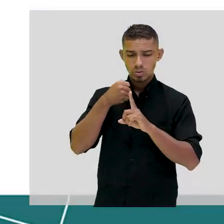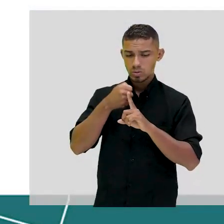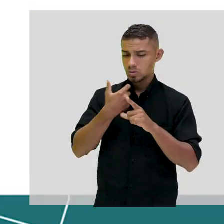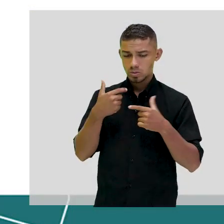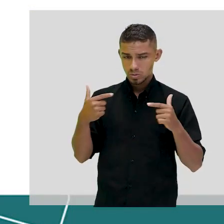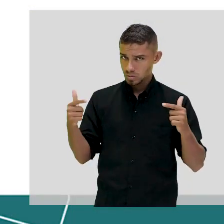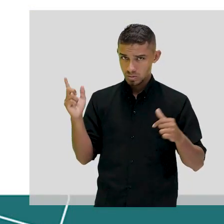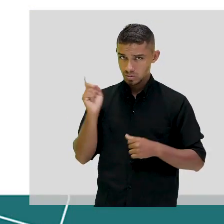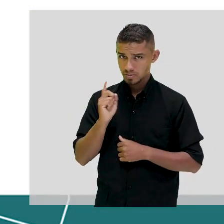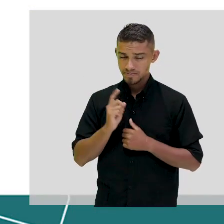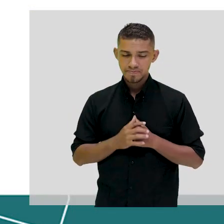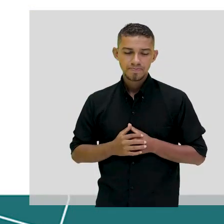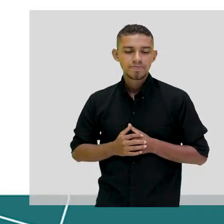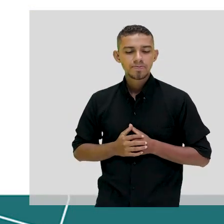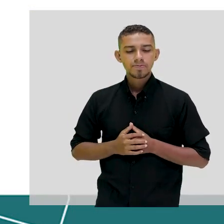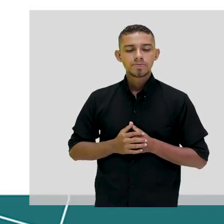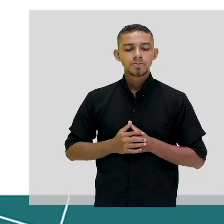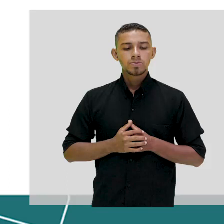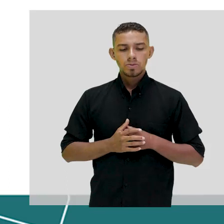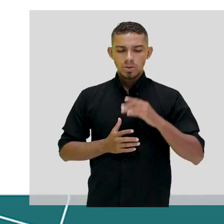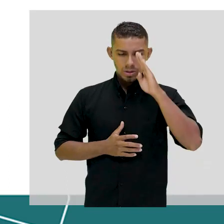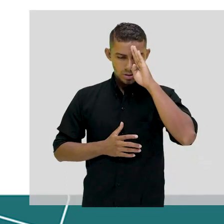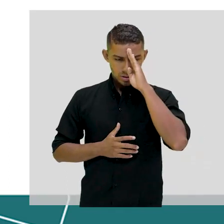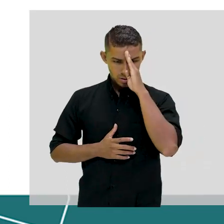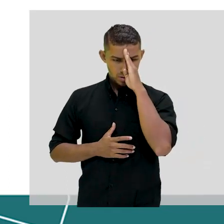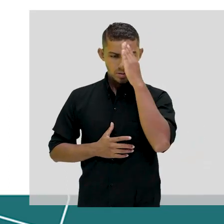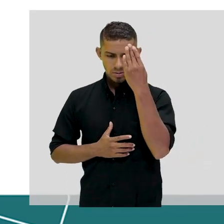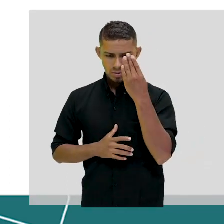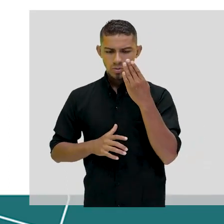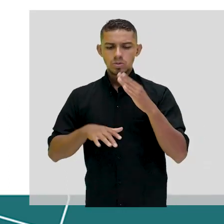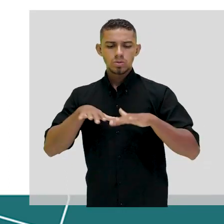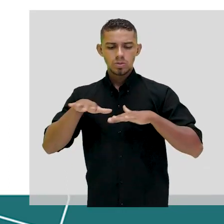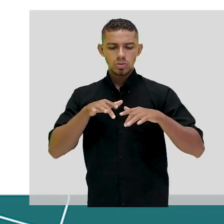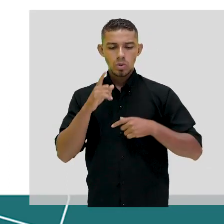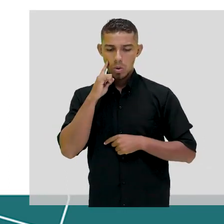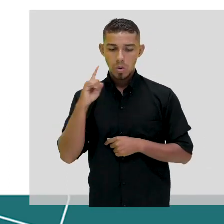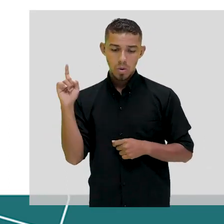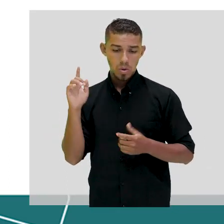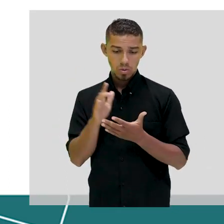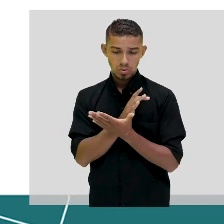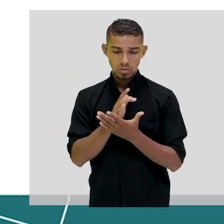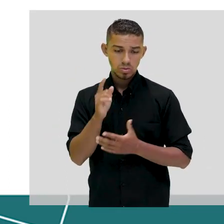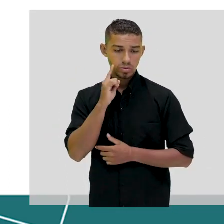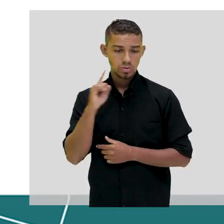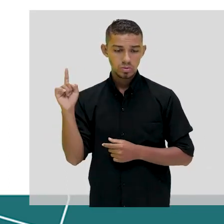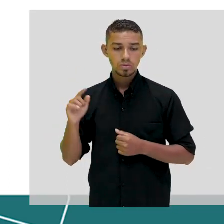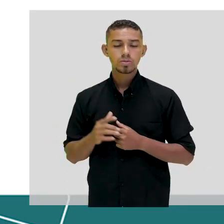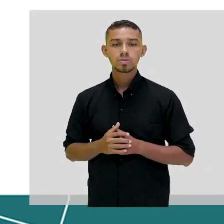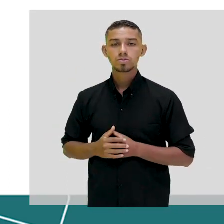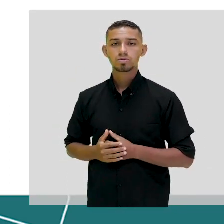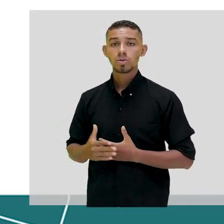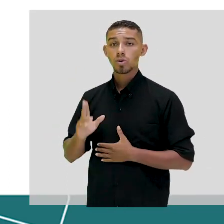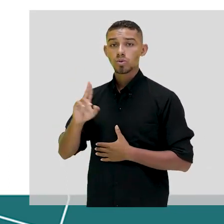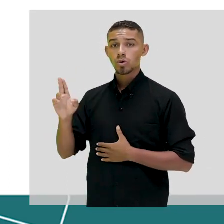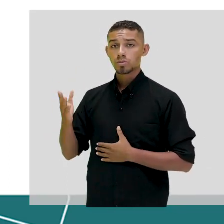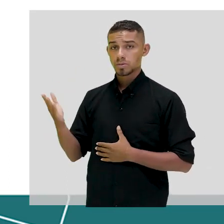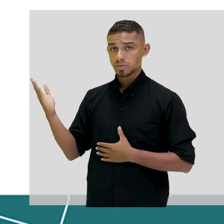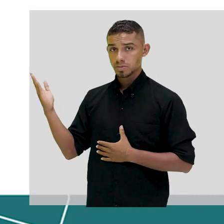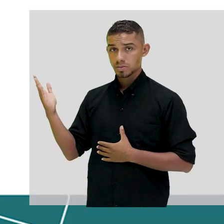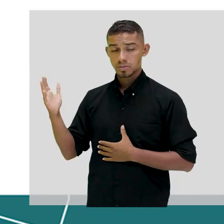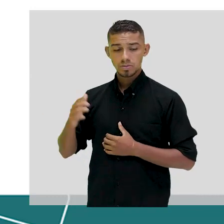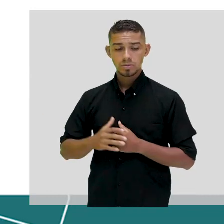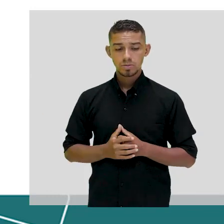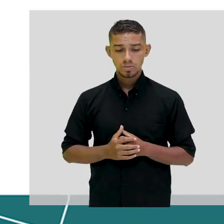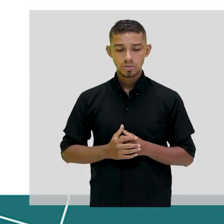principais movimentos do breakdance. Vou colocar aqui alguns para vocês. Nós temos o top rock. É